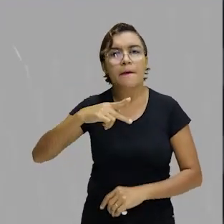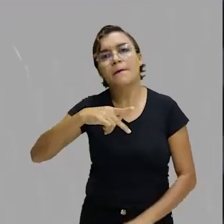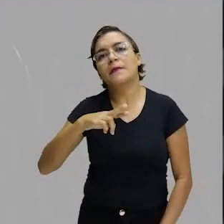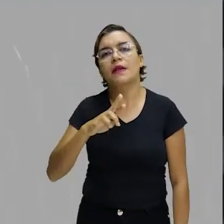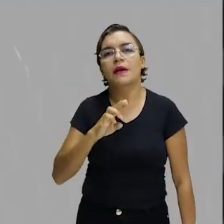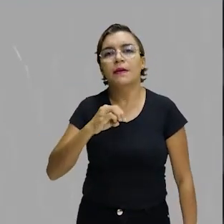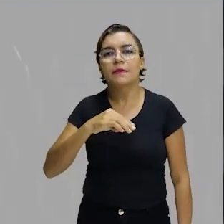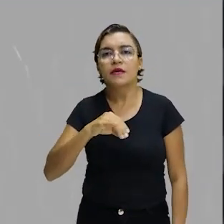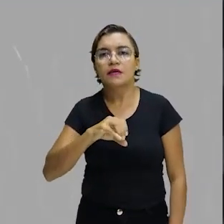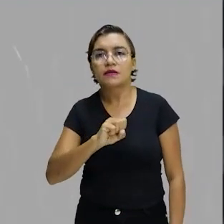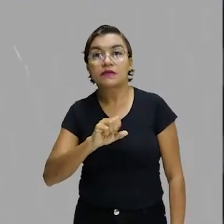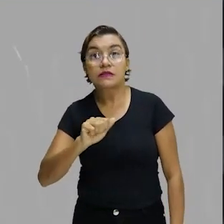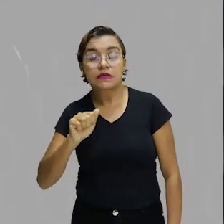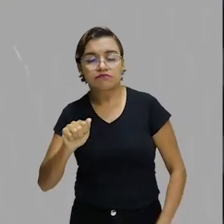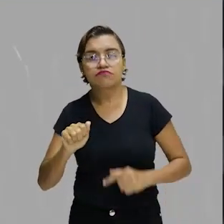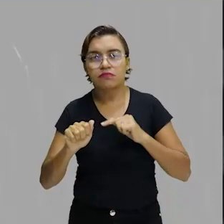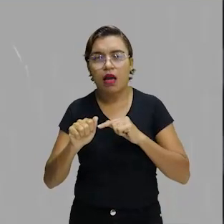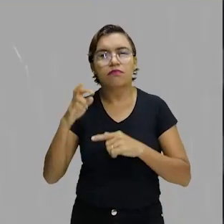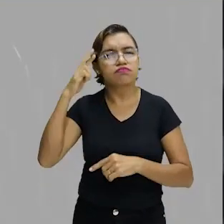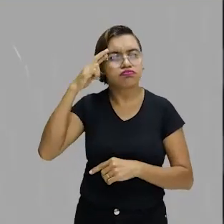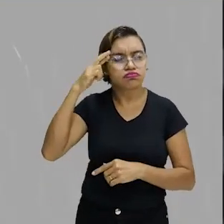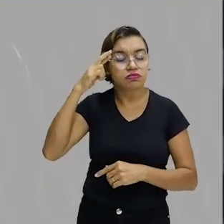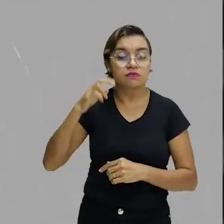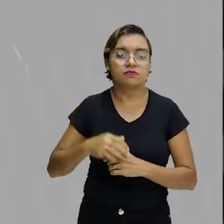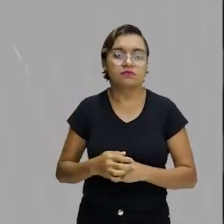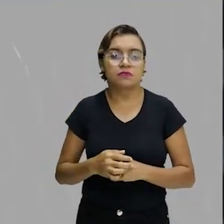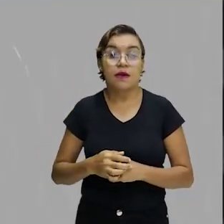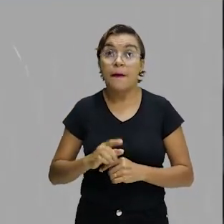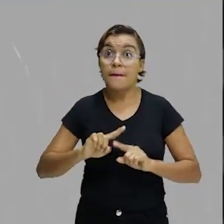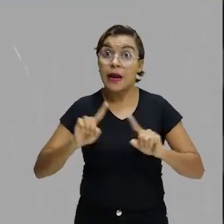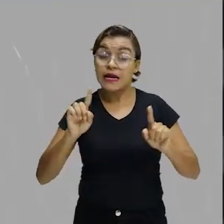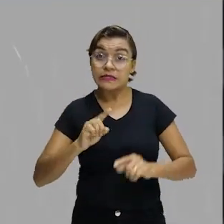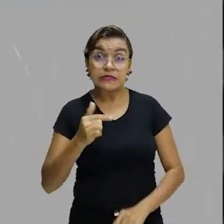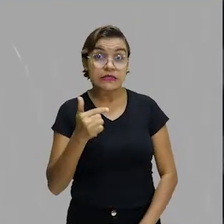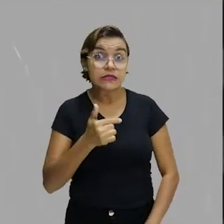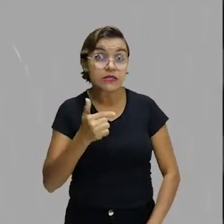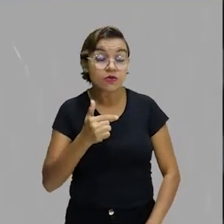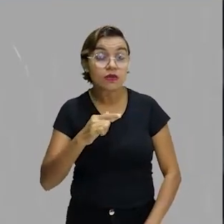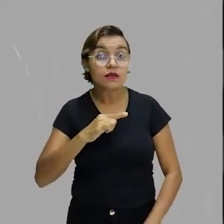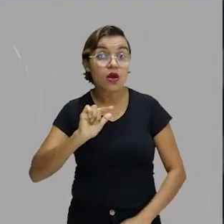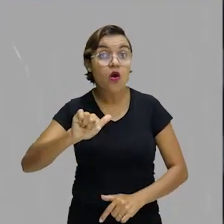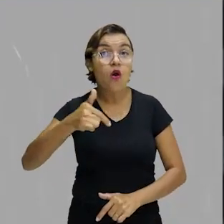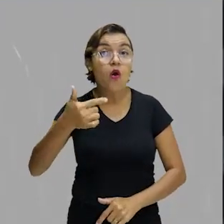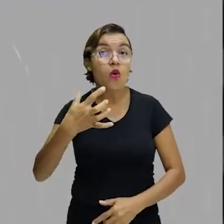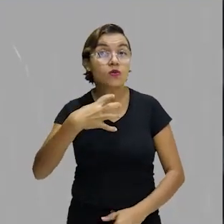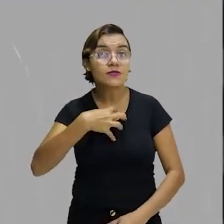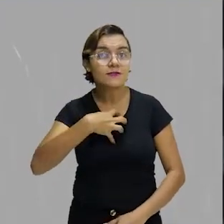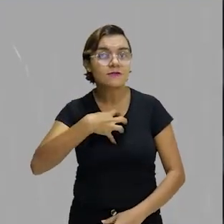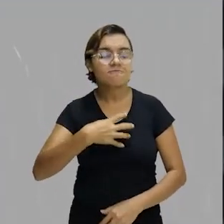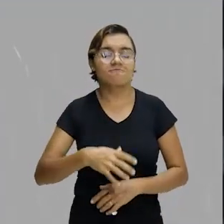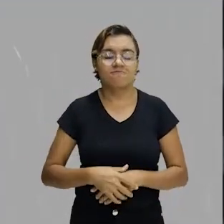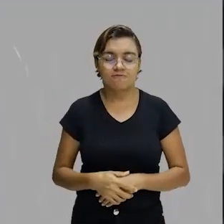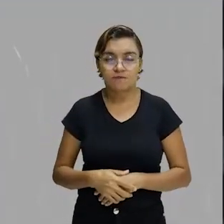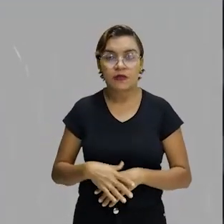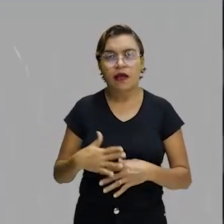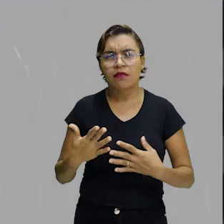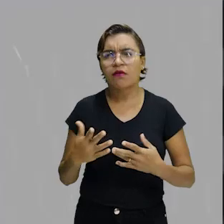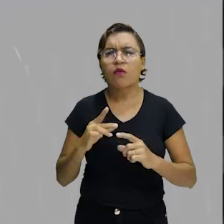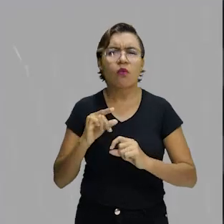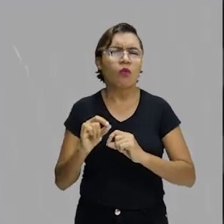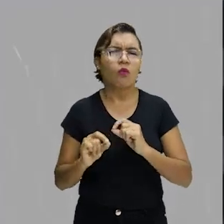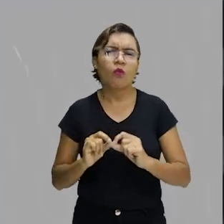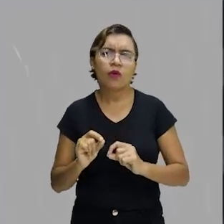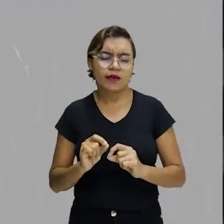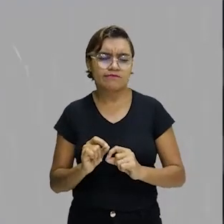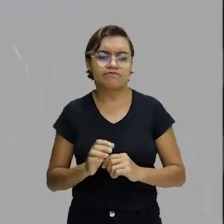mas na segunda premissa, perceba que já vai entrar um outro sentido. Então, o que ocorre com